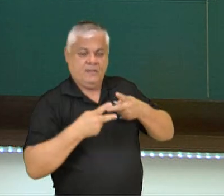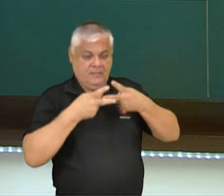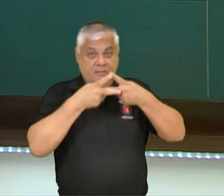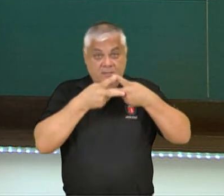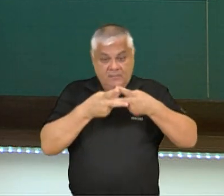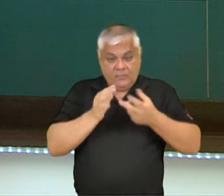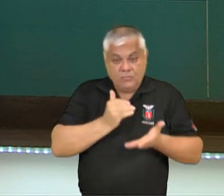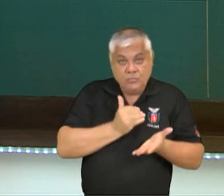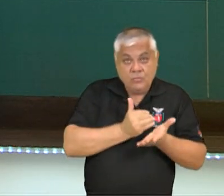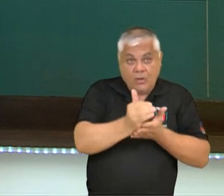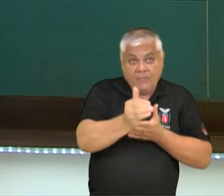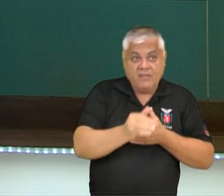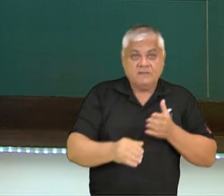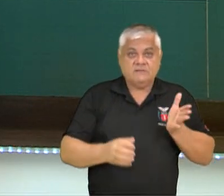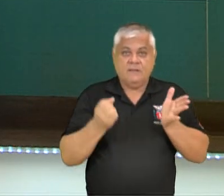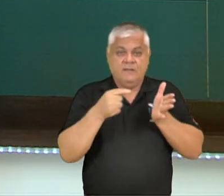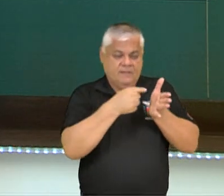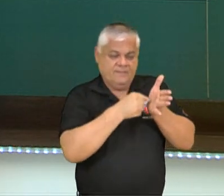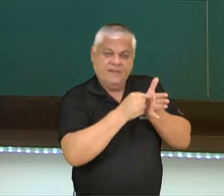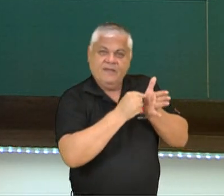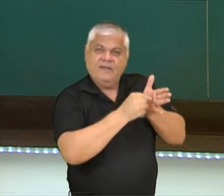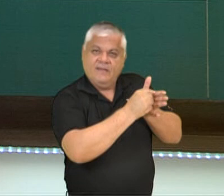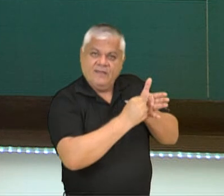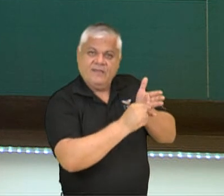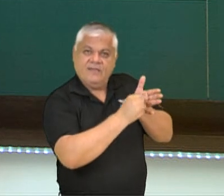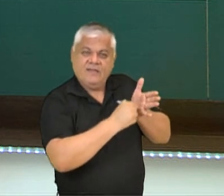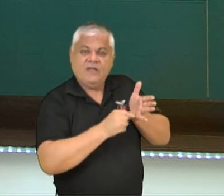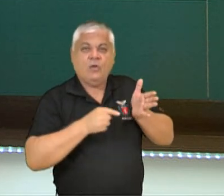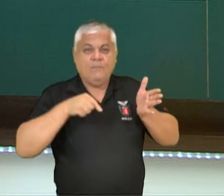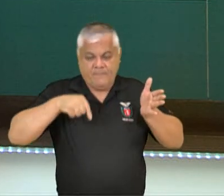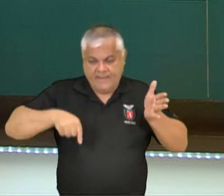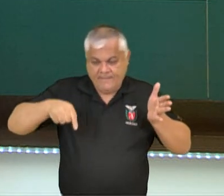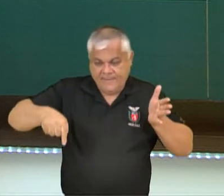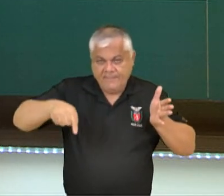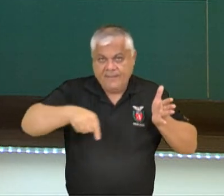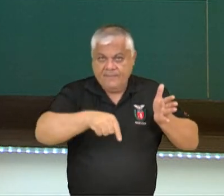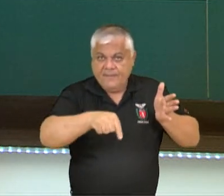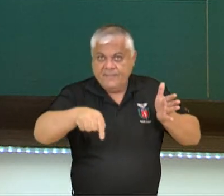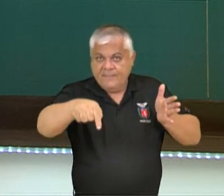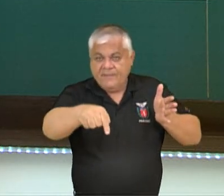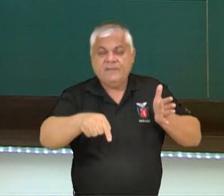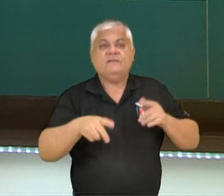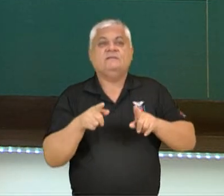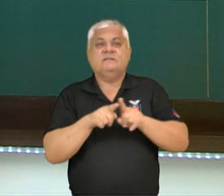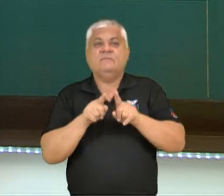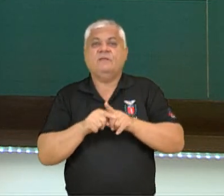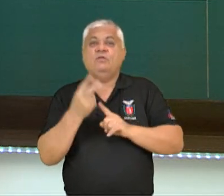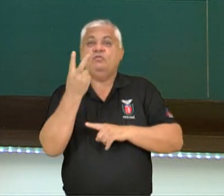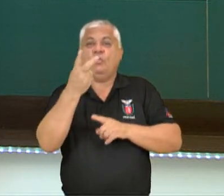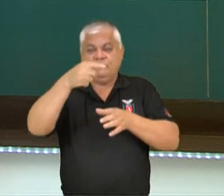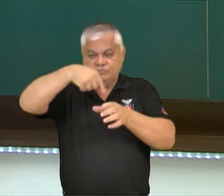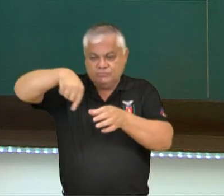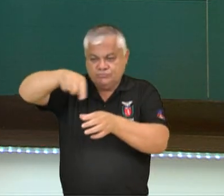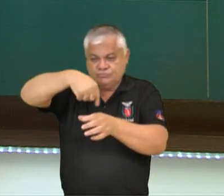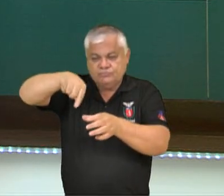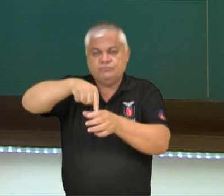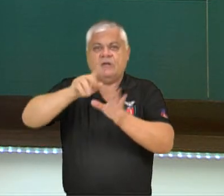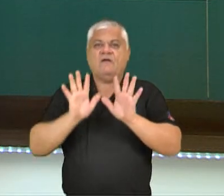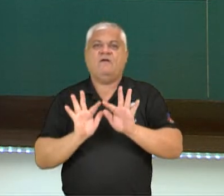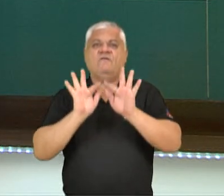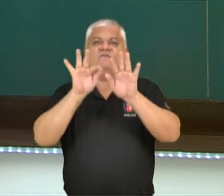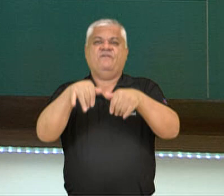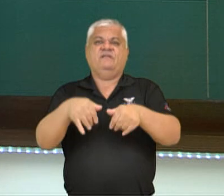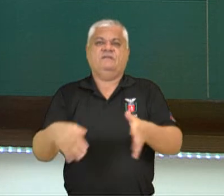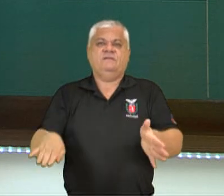marcando o início, os círculos marcam os pontos de controle e os dois círculos, né, um dentro do outro,